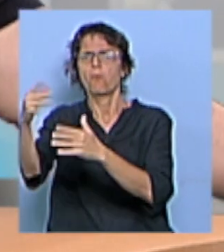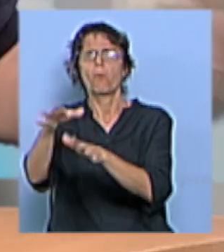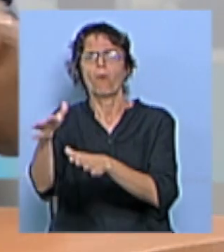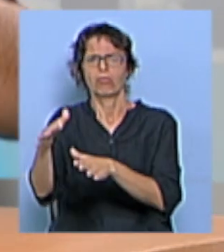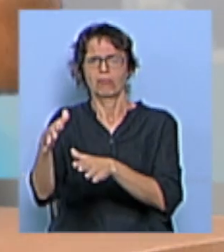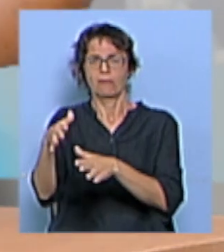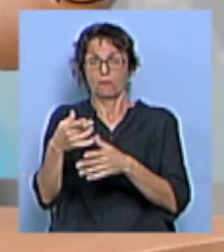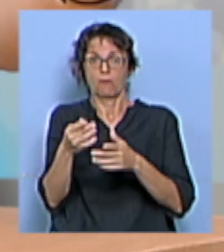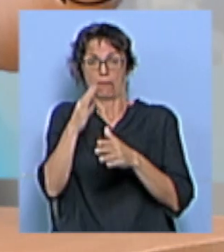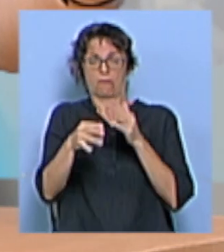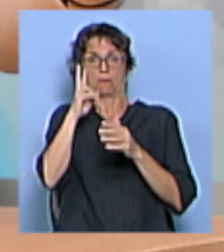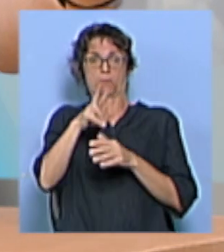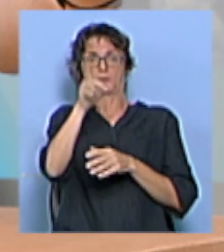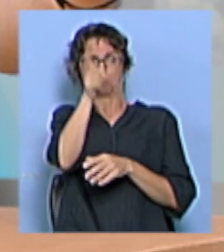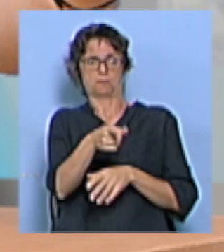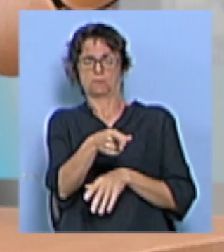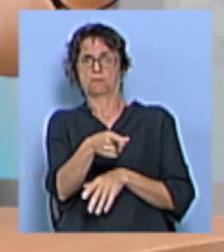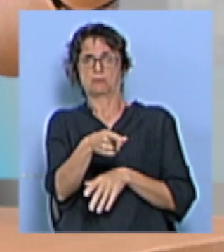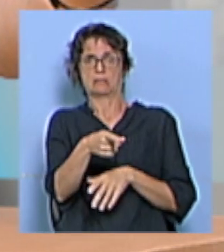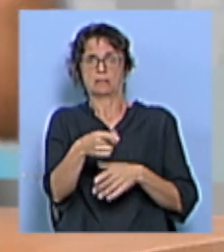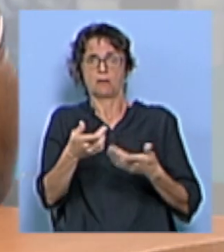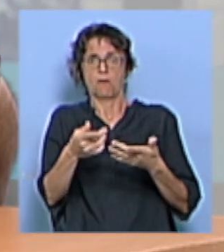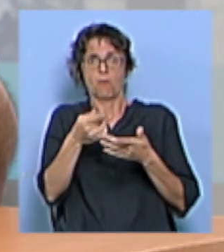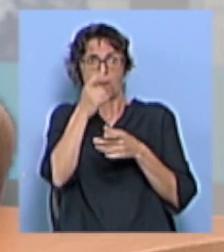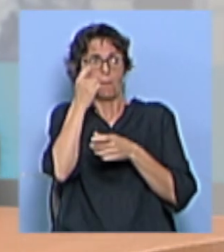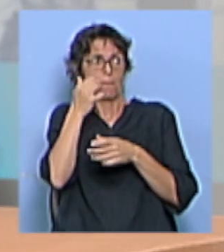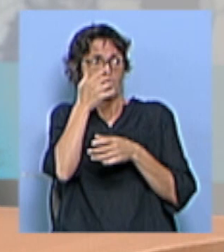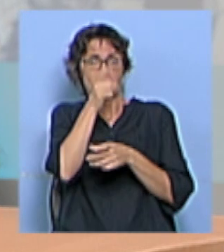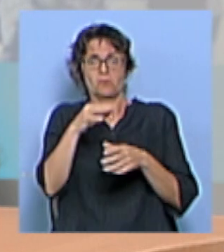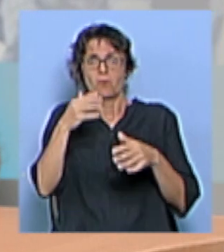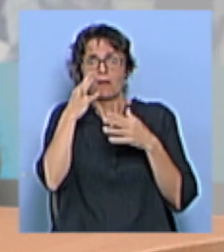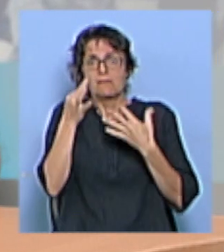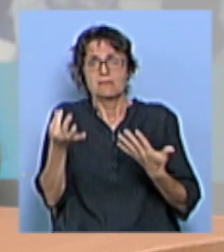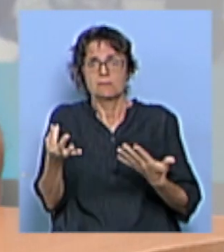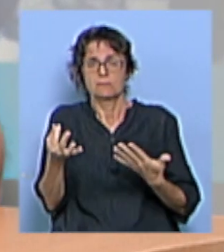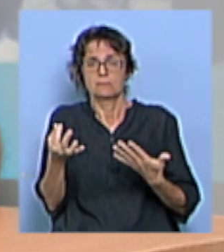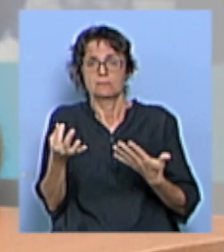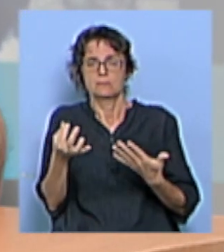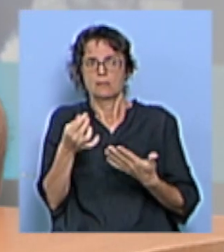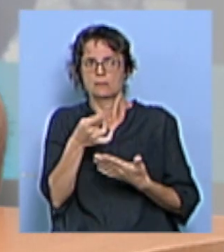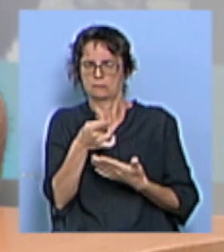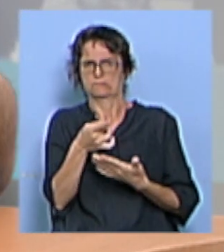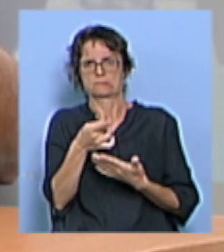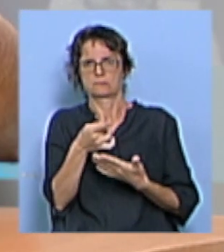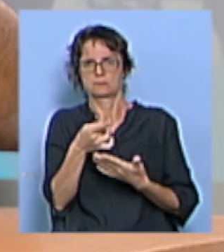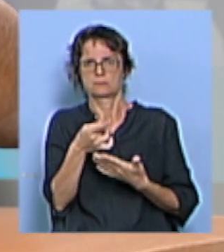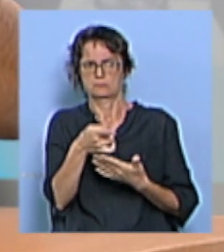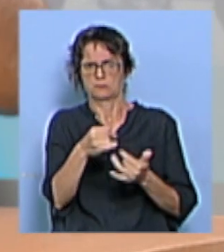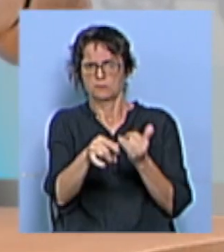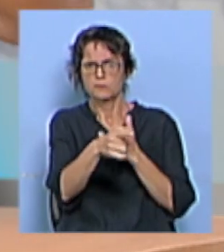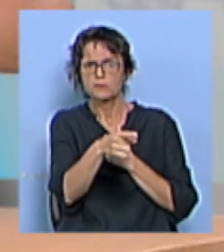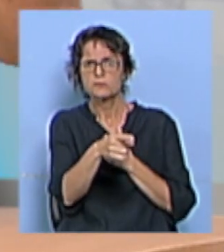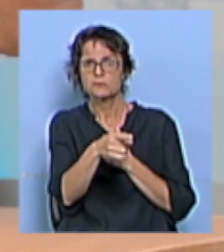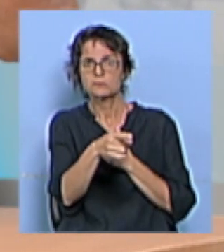armas meter-se na boca do lobo para morrer. Então, claro, os discípulos querem é que